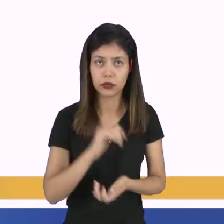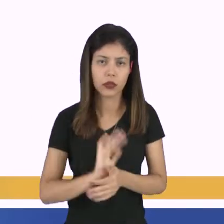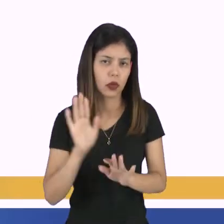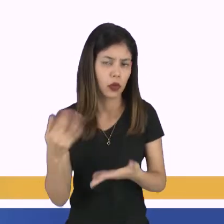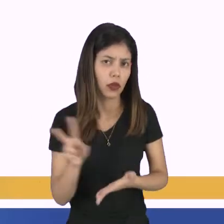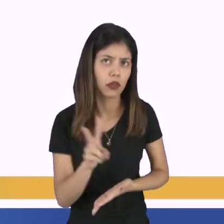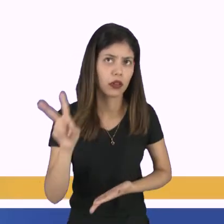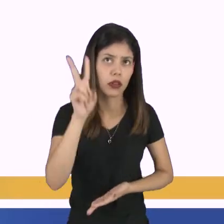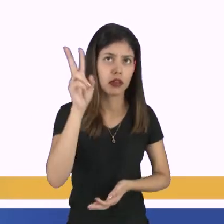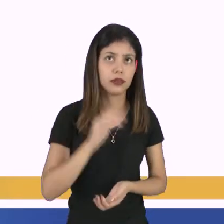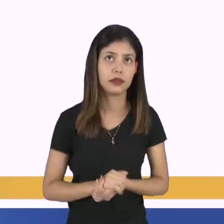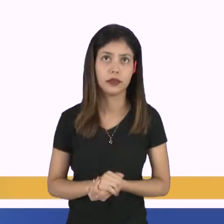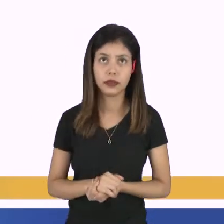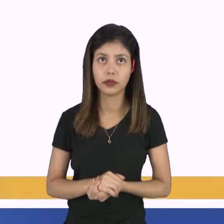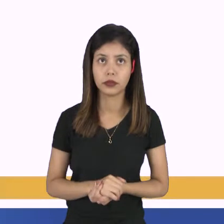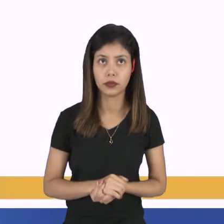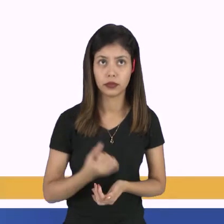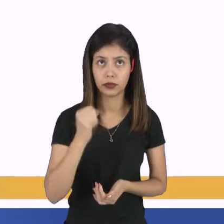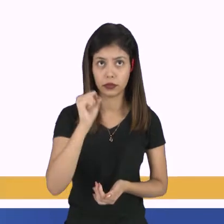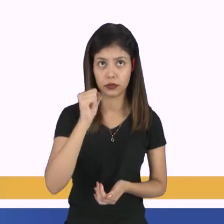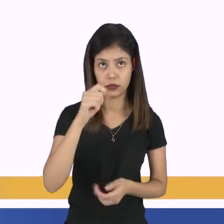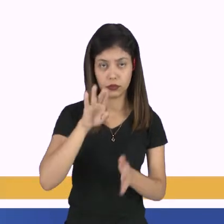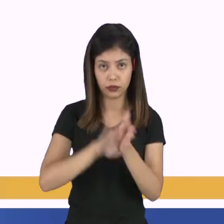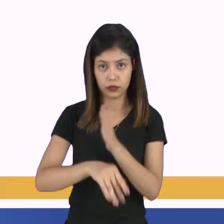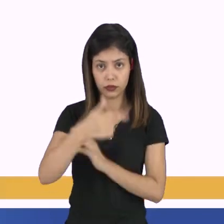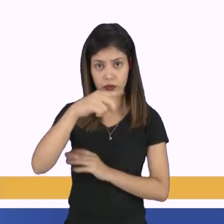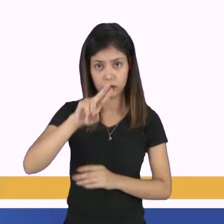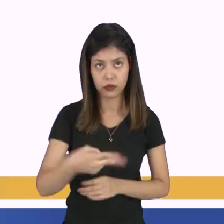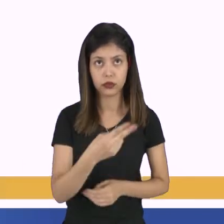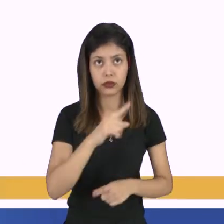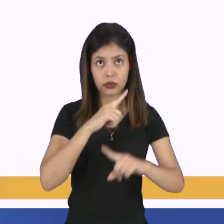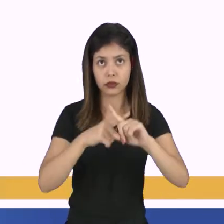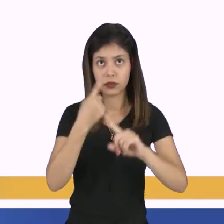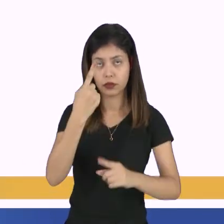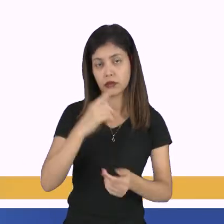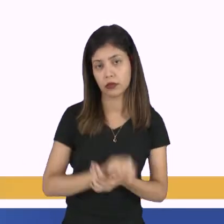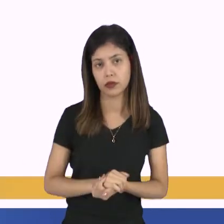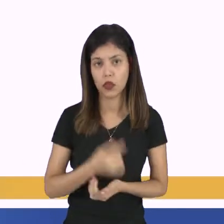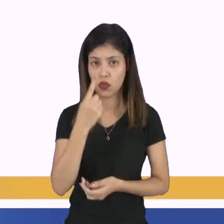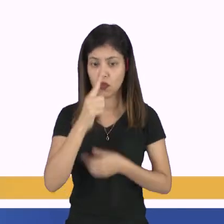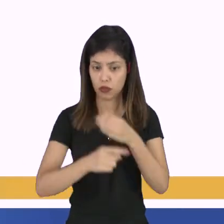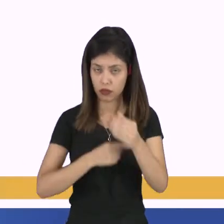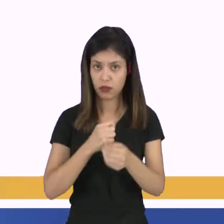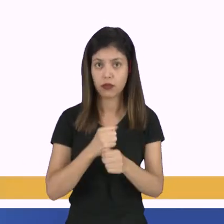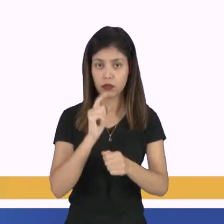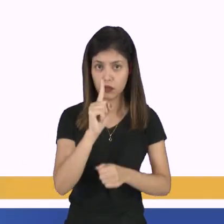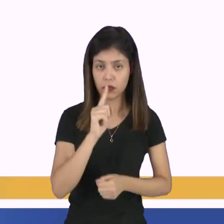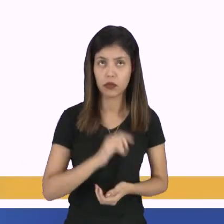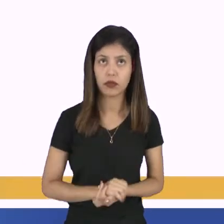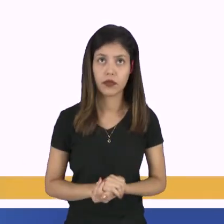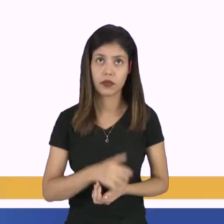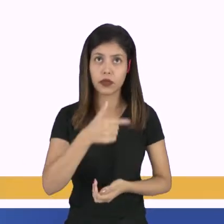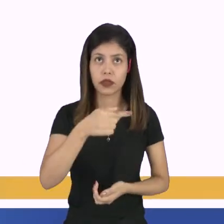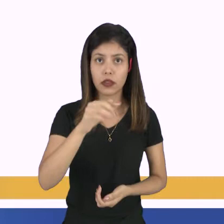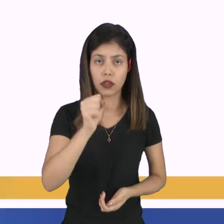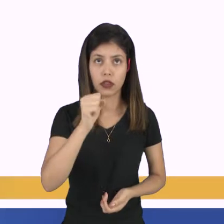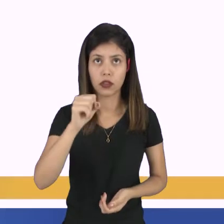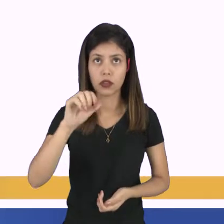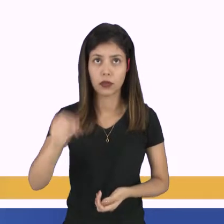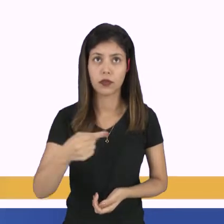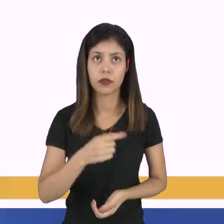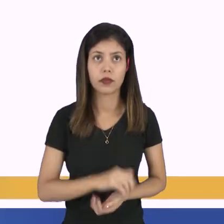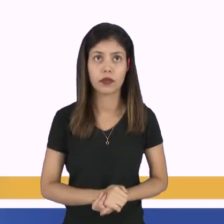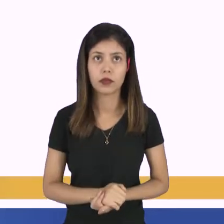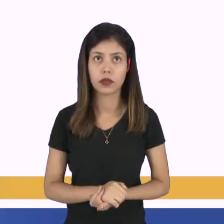carro? Vai ser 80 mil menos 2 mil multiplicado por 1, porque passou só um ano de uso. Daria 78 mil